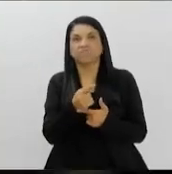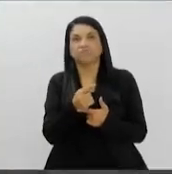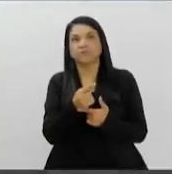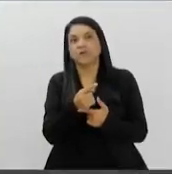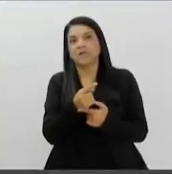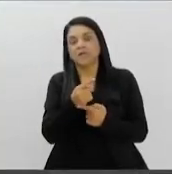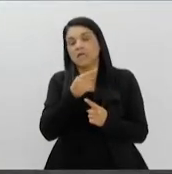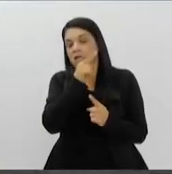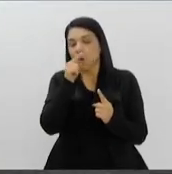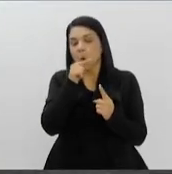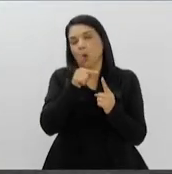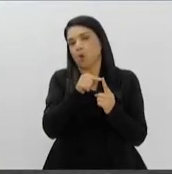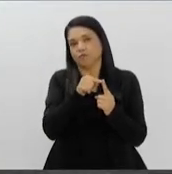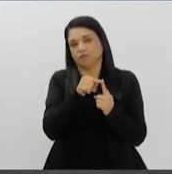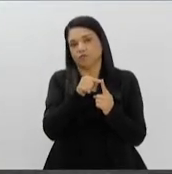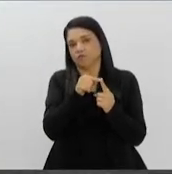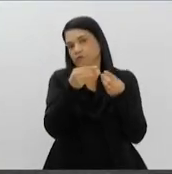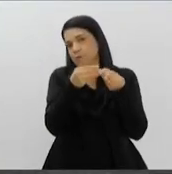de